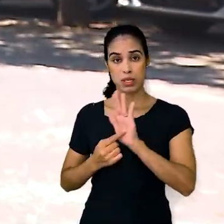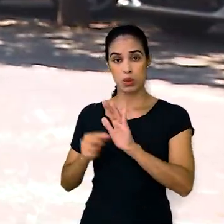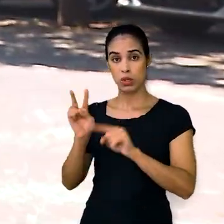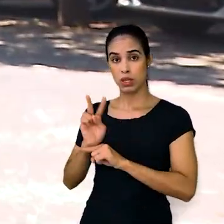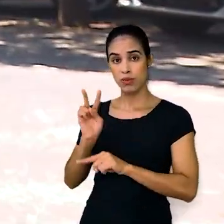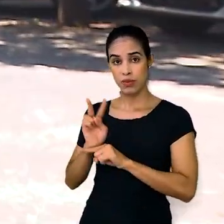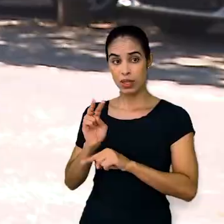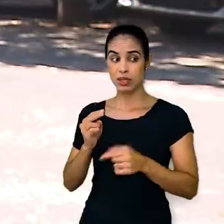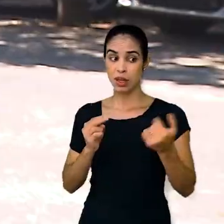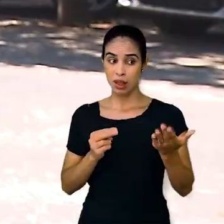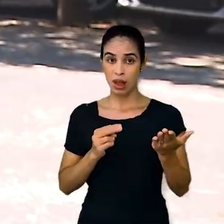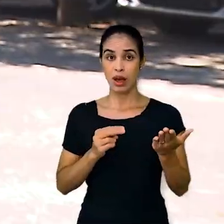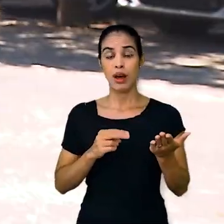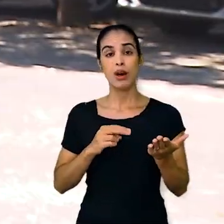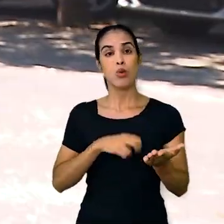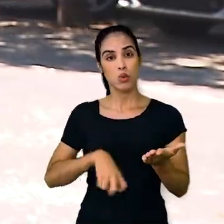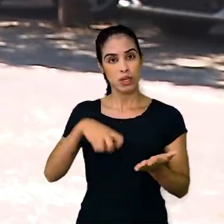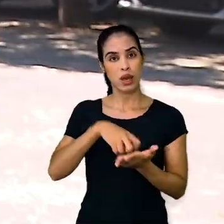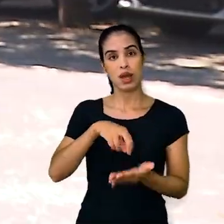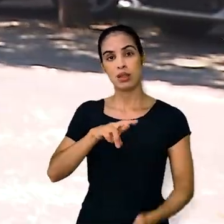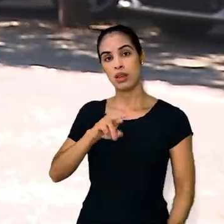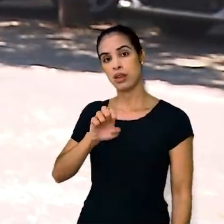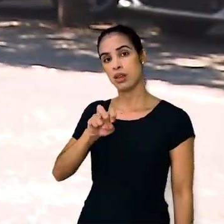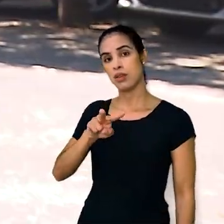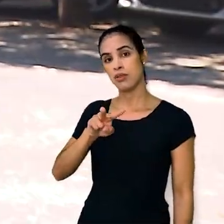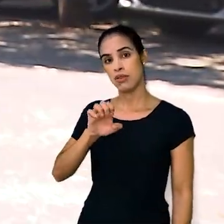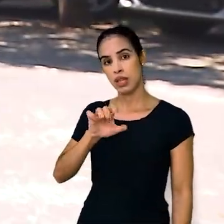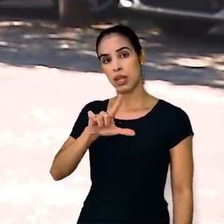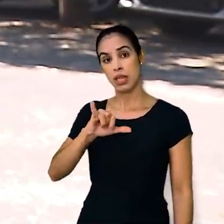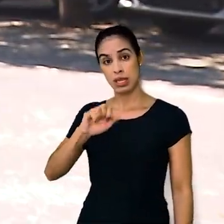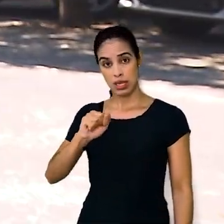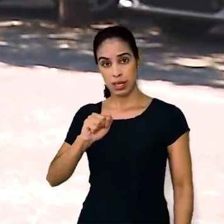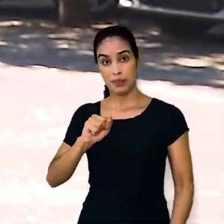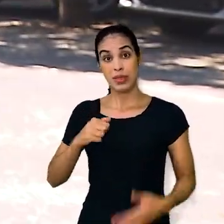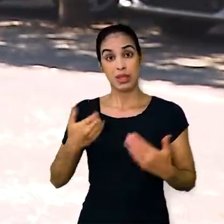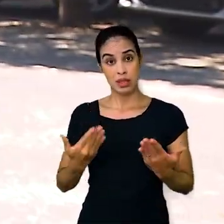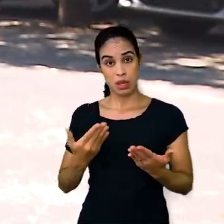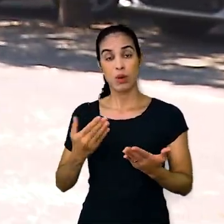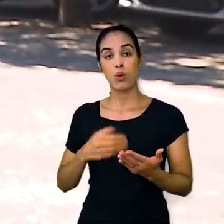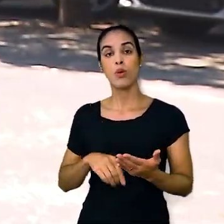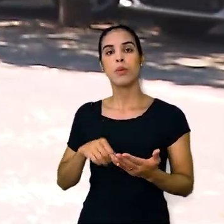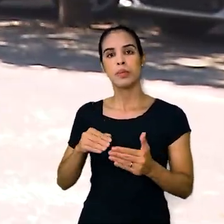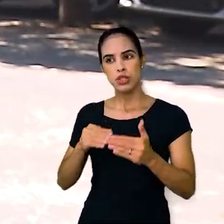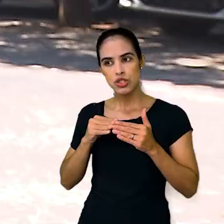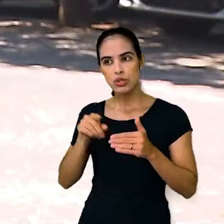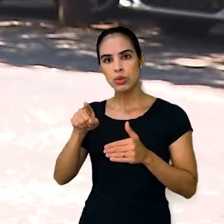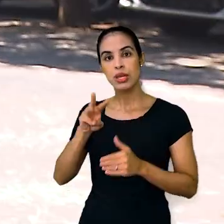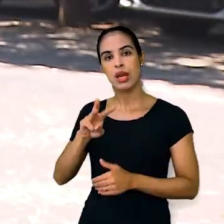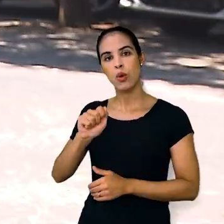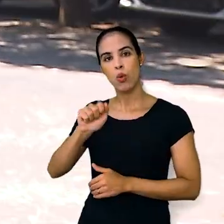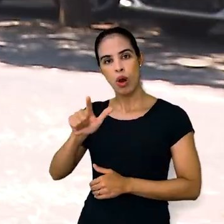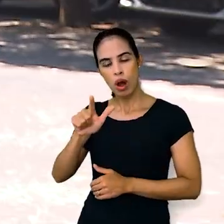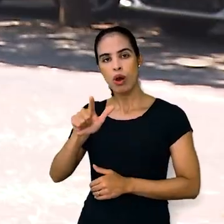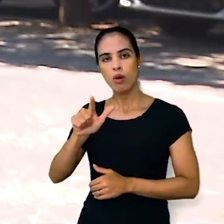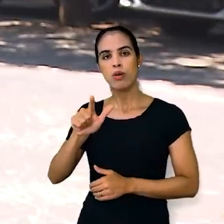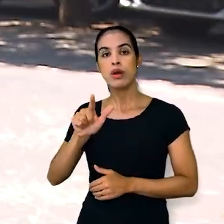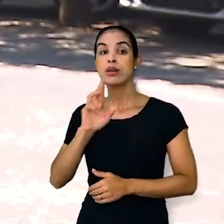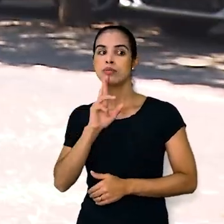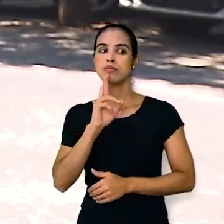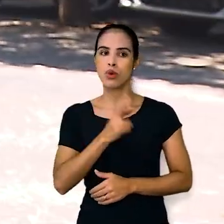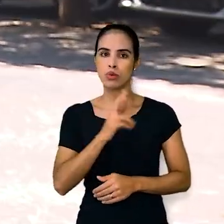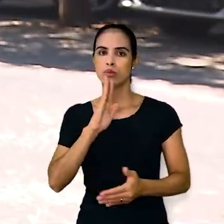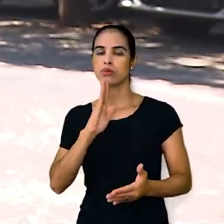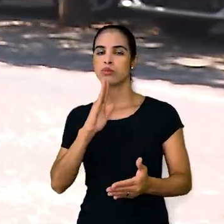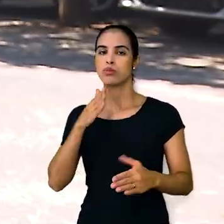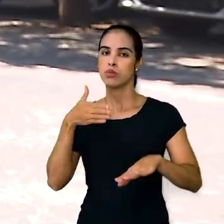e foi condenada à revelia. Além disso, foi determinado que o Walmart respondesse de forma subsidiária, mas a rede